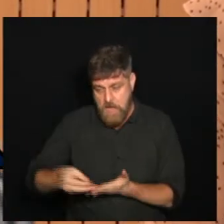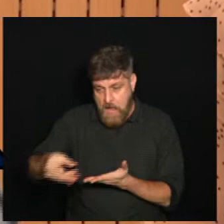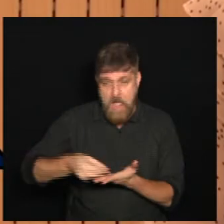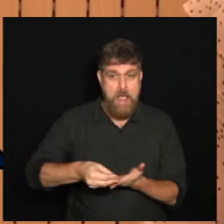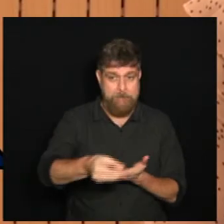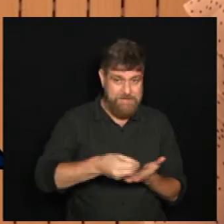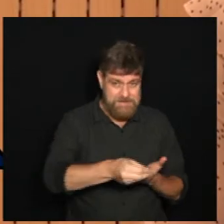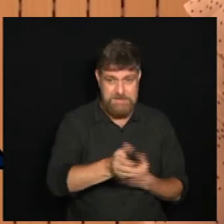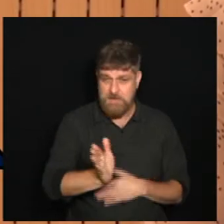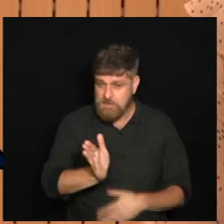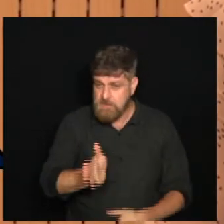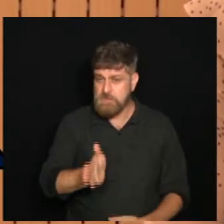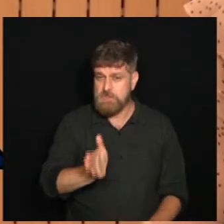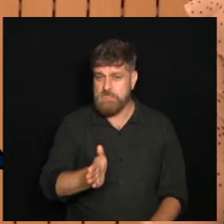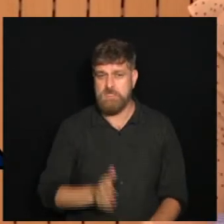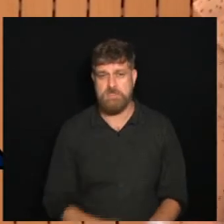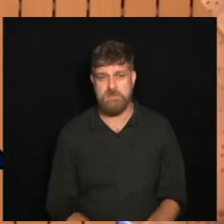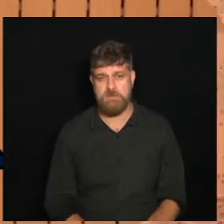senhores